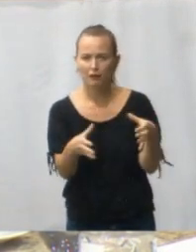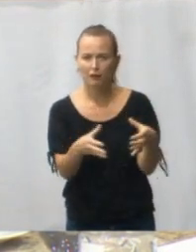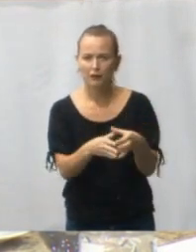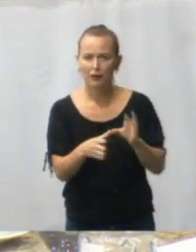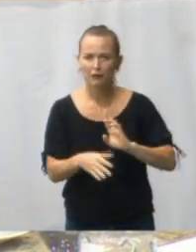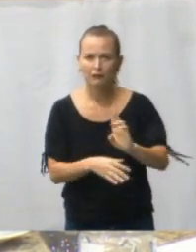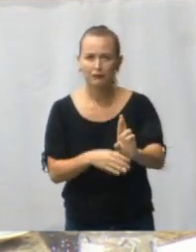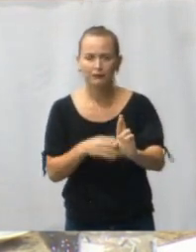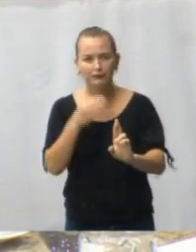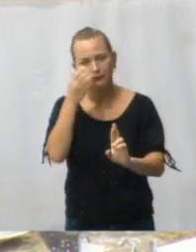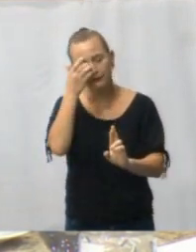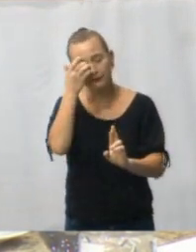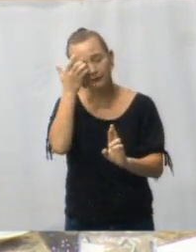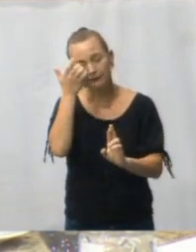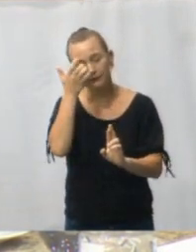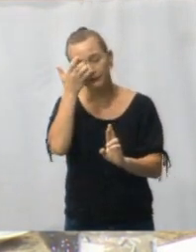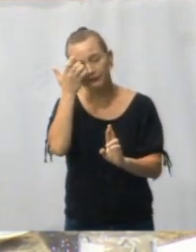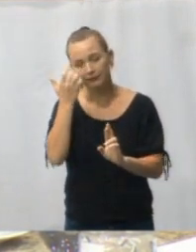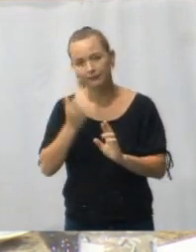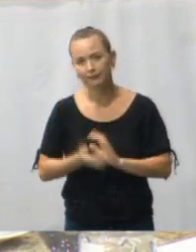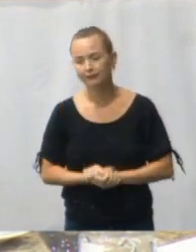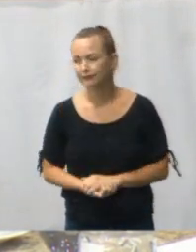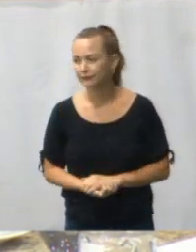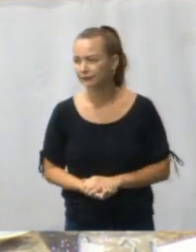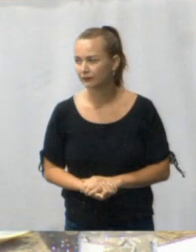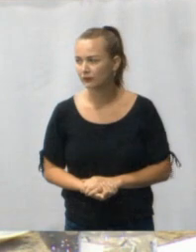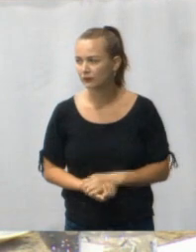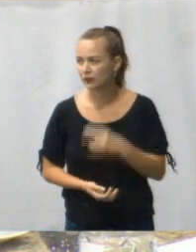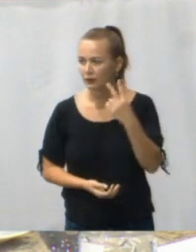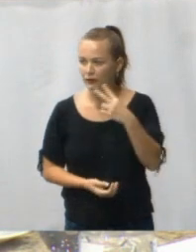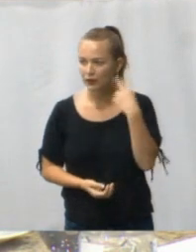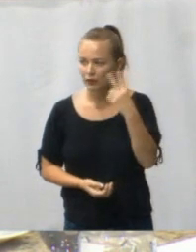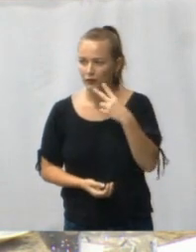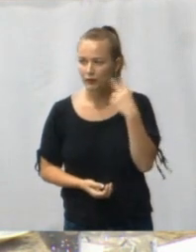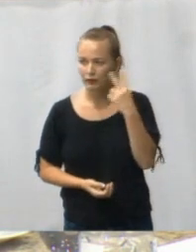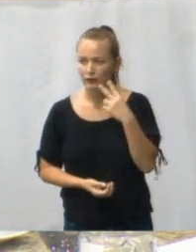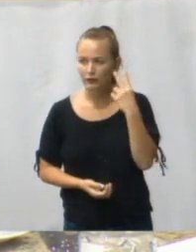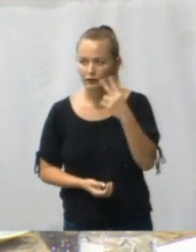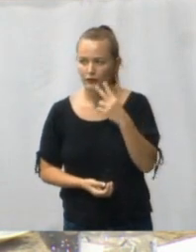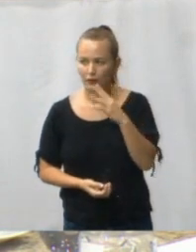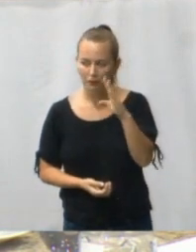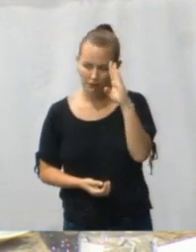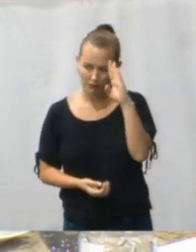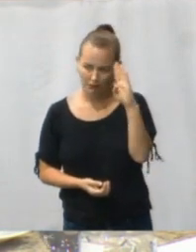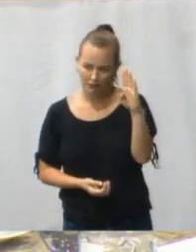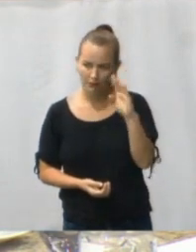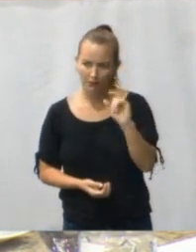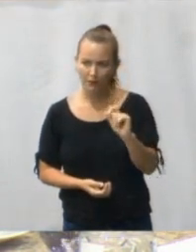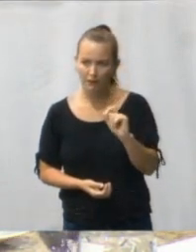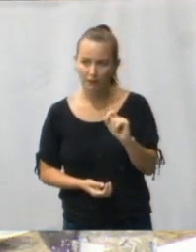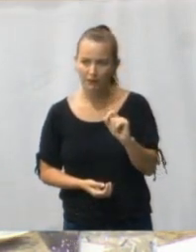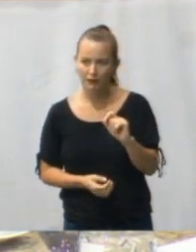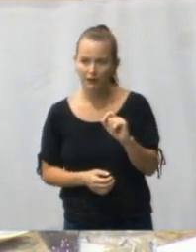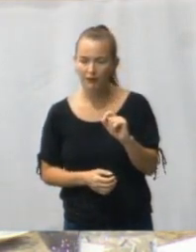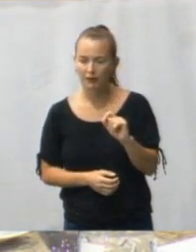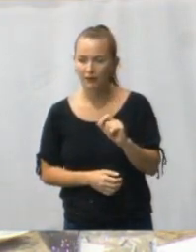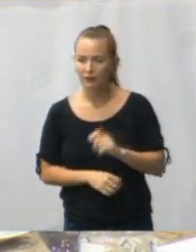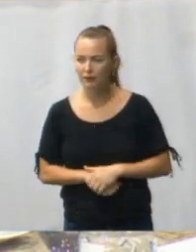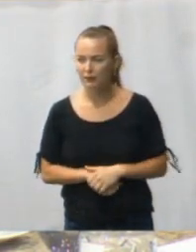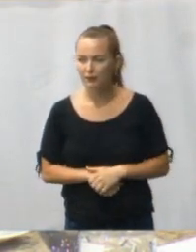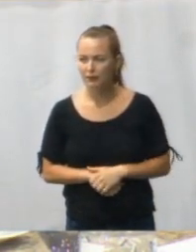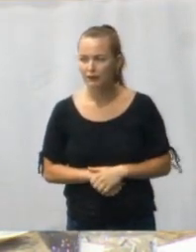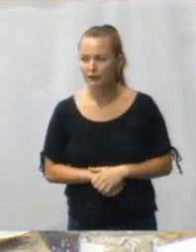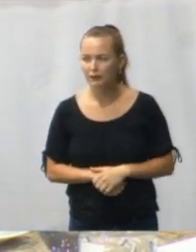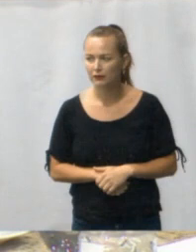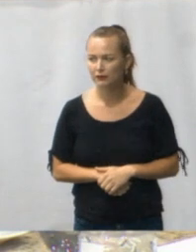representativa. Vereador Decano, vereador... Oi. Qual o projeto, presidente, primeiro? Primeiro